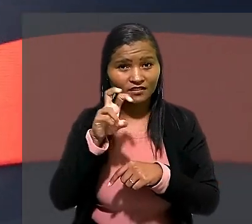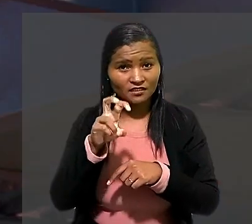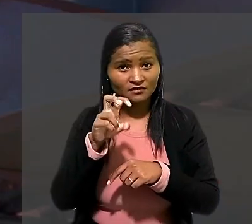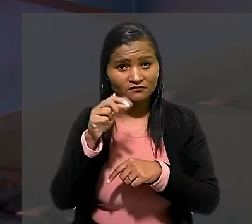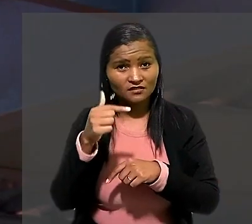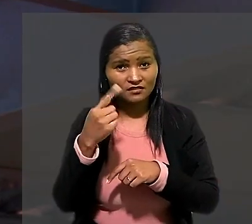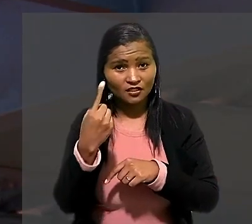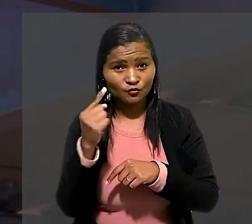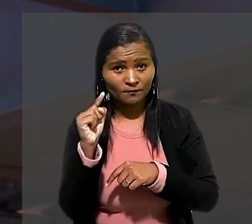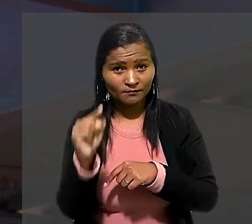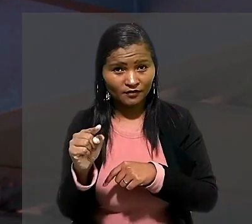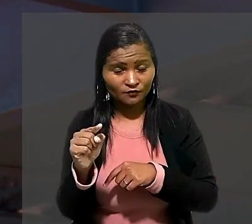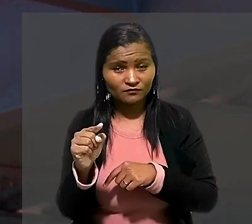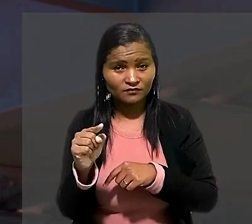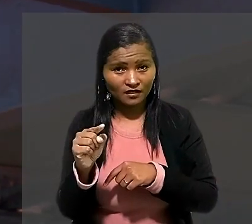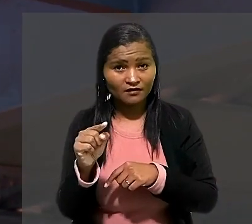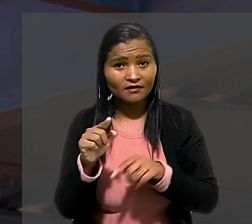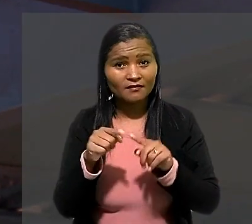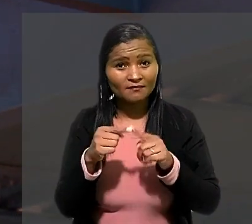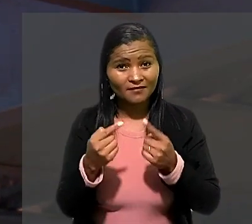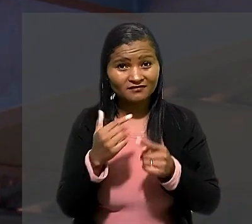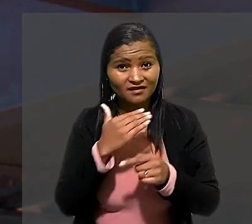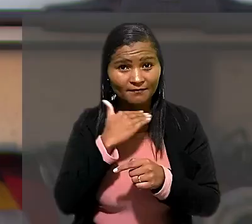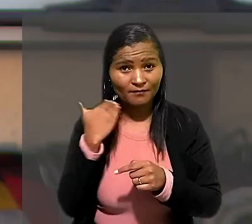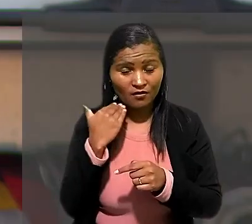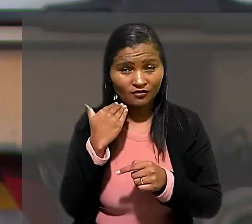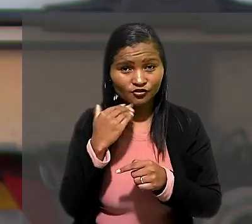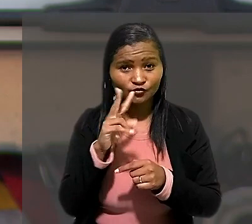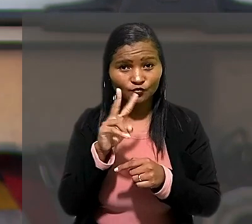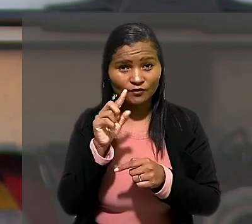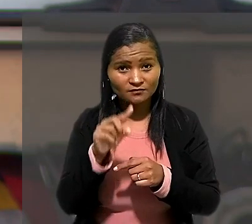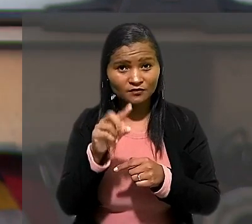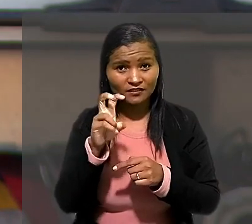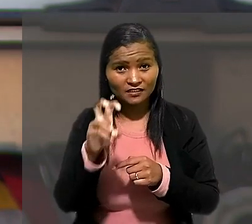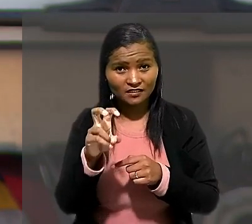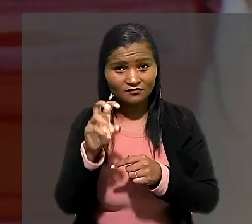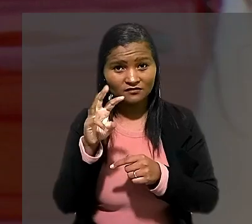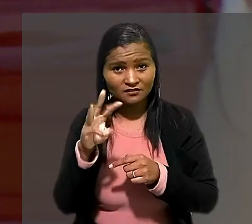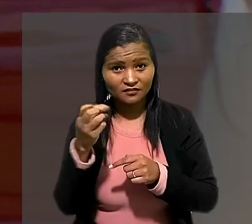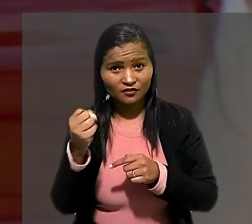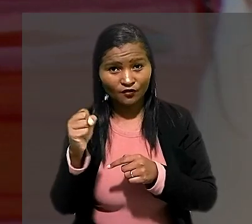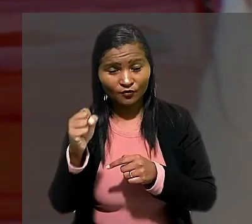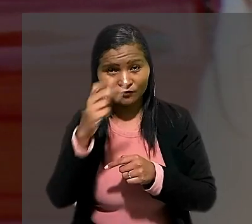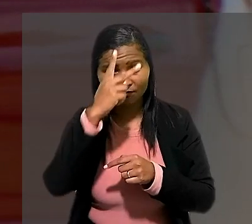2021, com 571 mil registros. Já em relação a mortes,